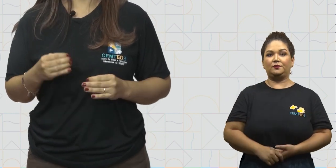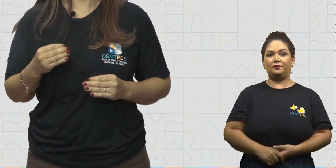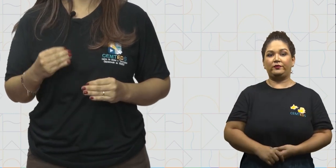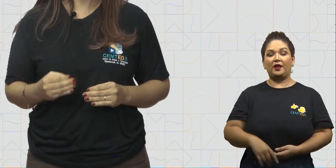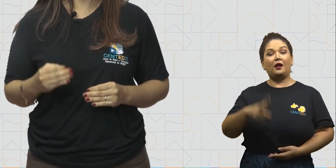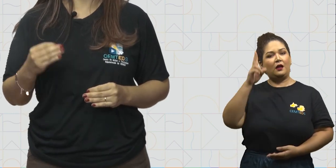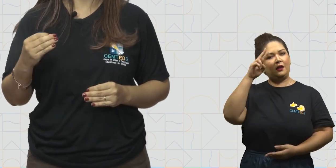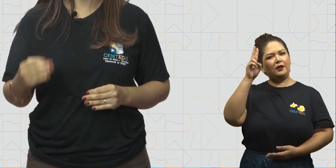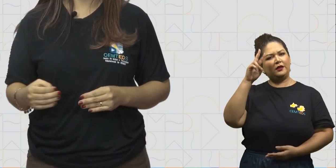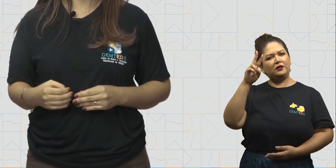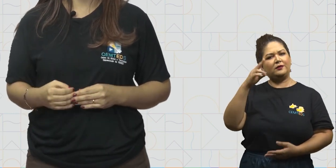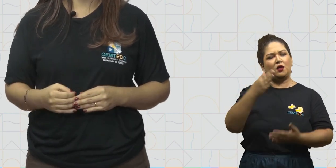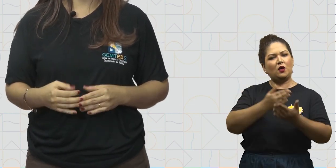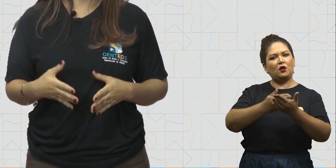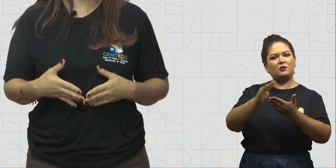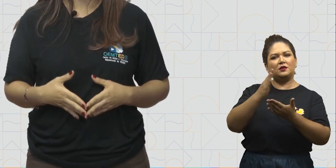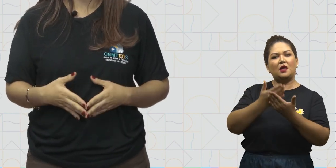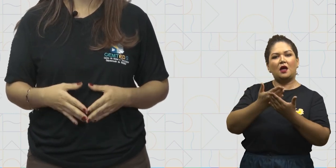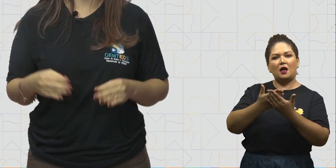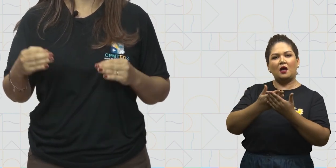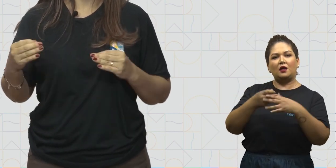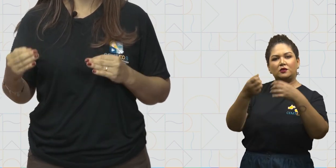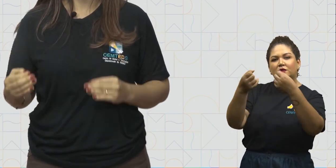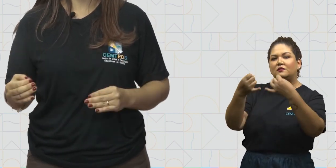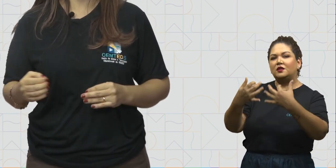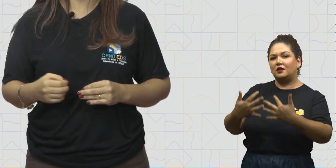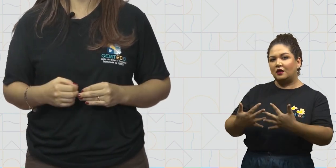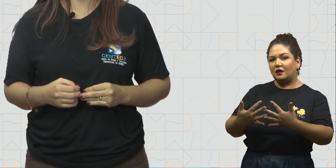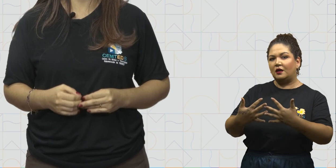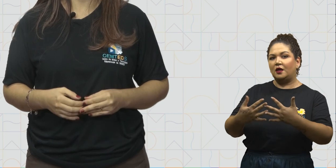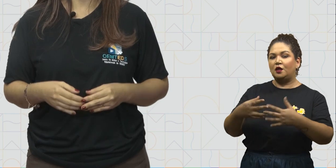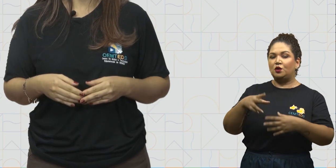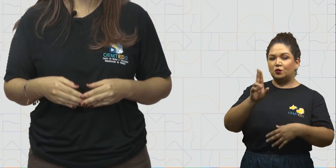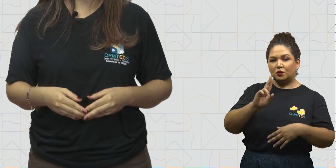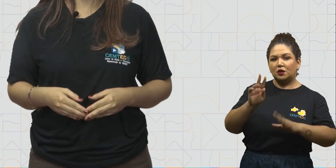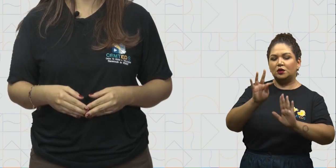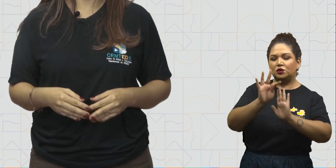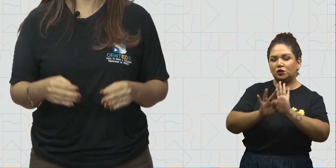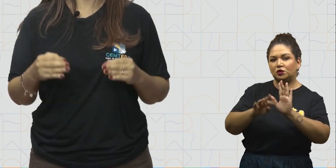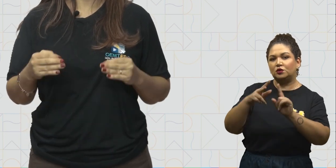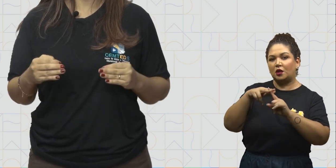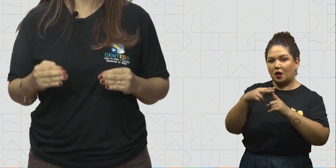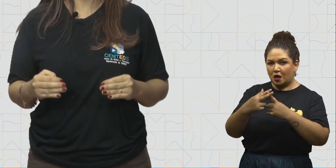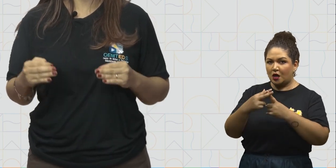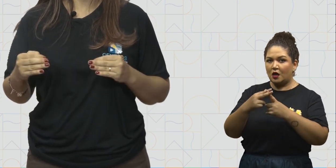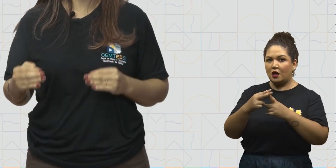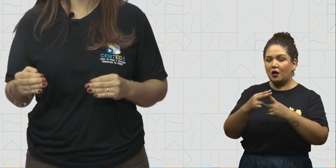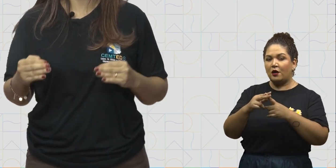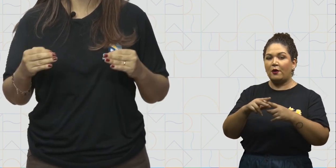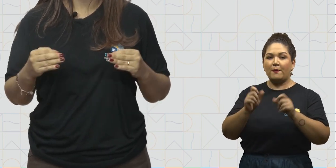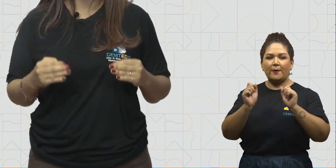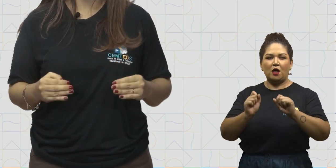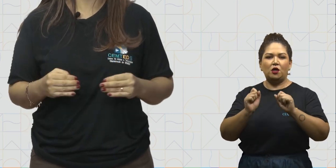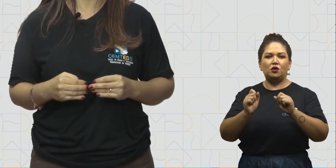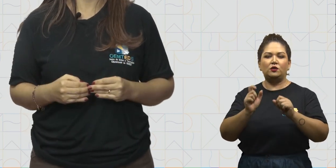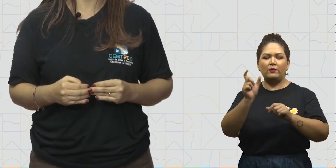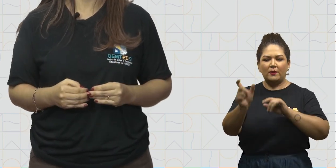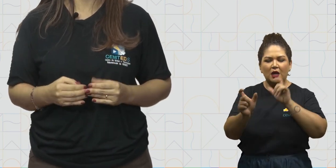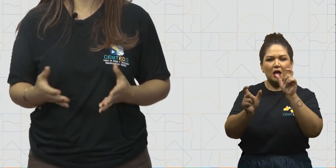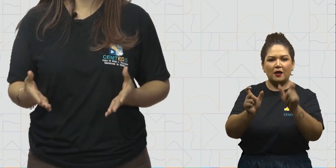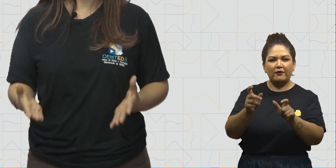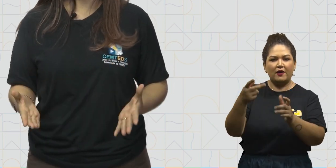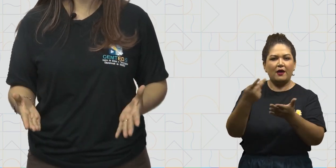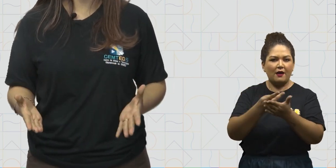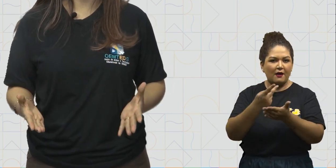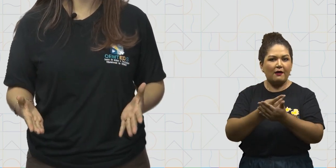Lembra que no início da nossa aula falei que através da revisão era possível corrigir erros